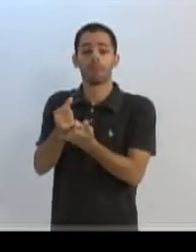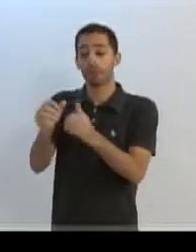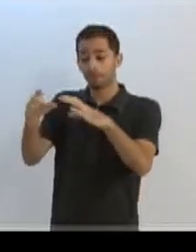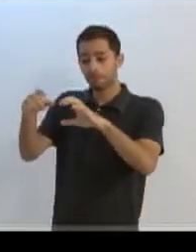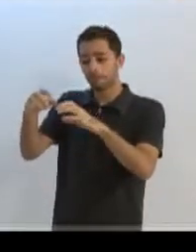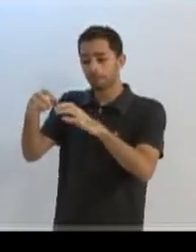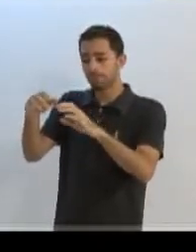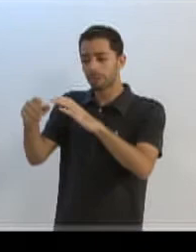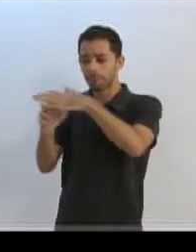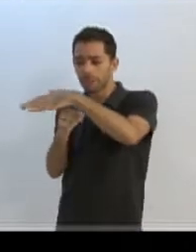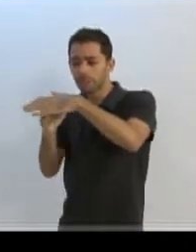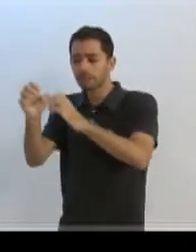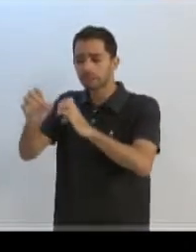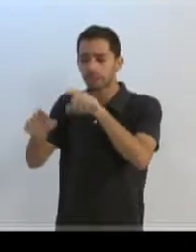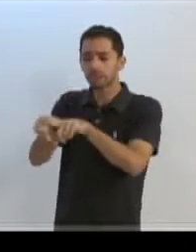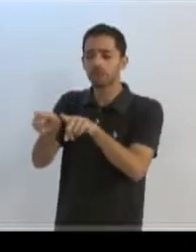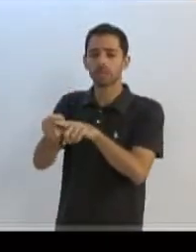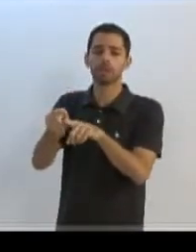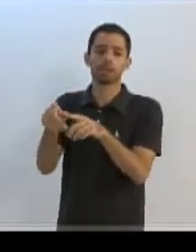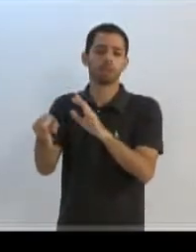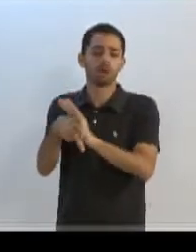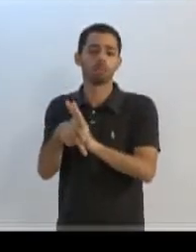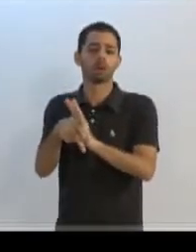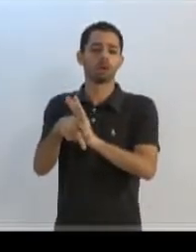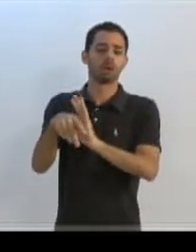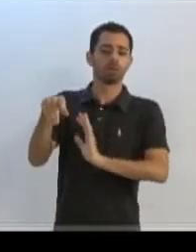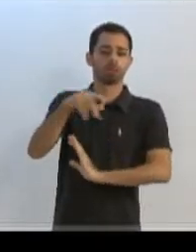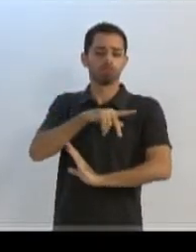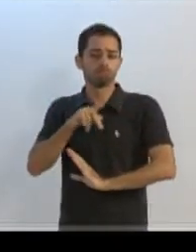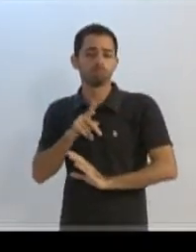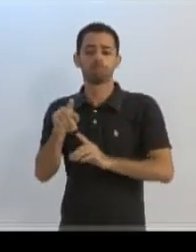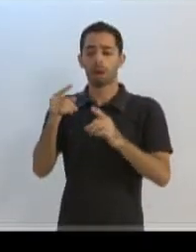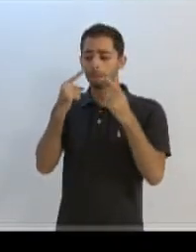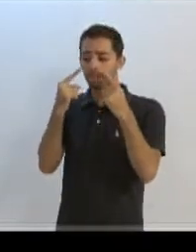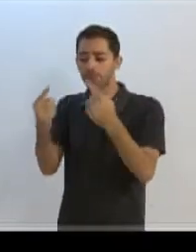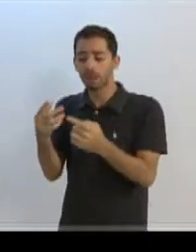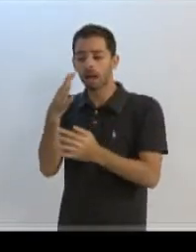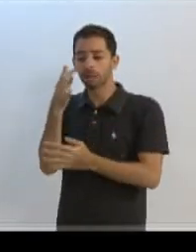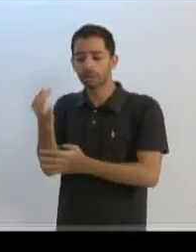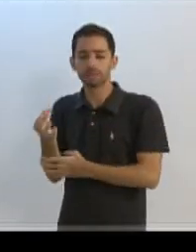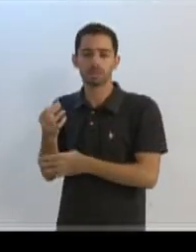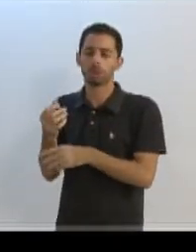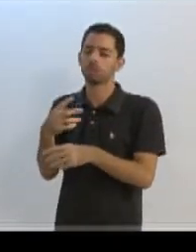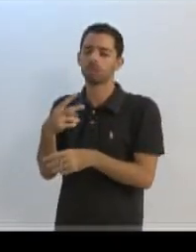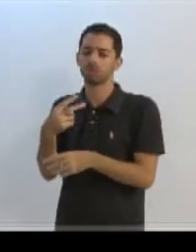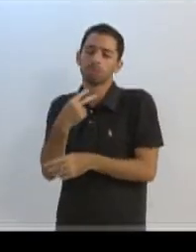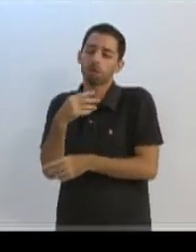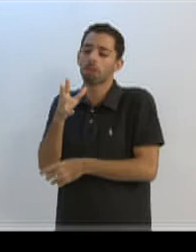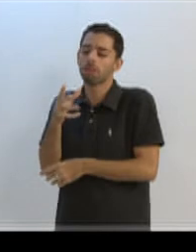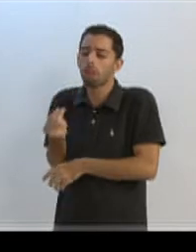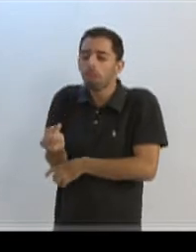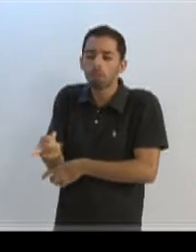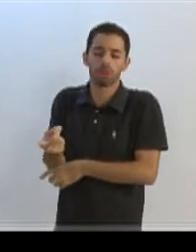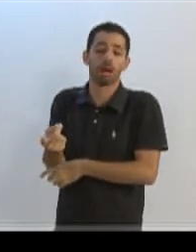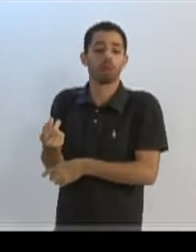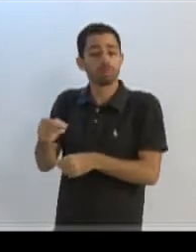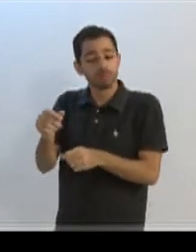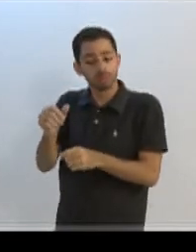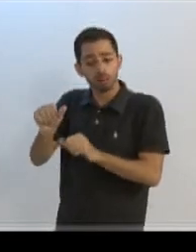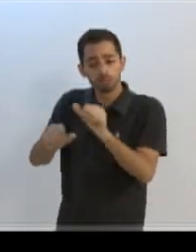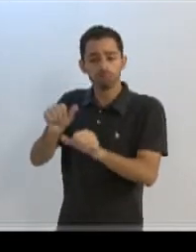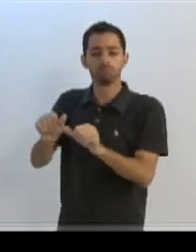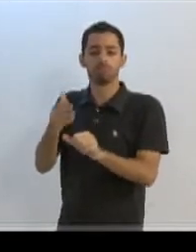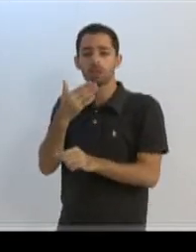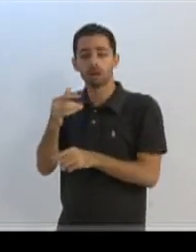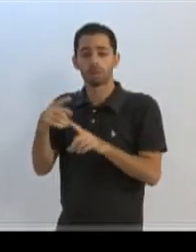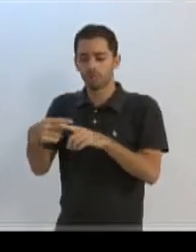e da fiscalização do poder público para que não se deixe é essa situação aí por muitos dias né acontecendo esse tipo de coisa enquanto a obra não está concluída